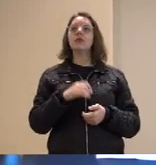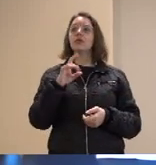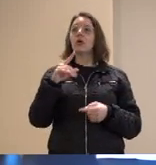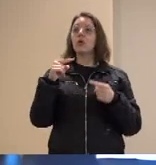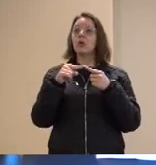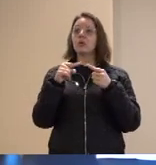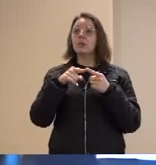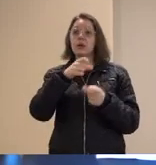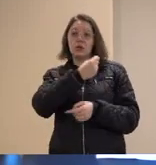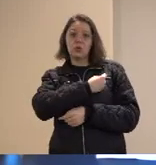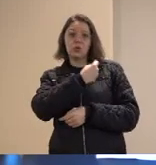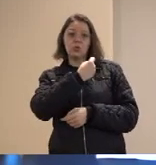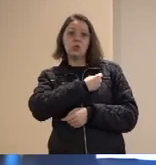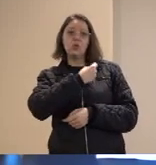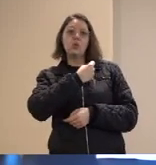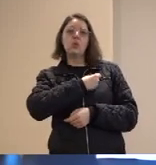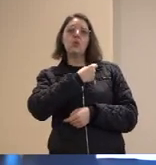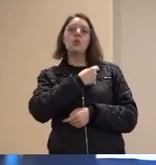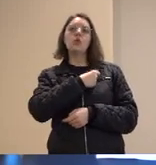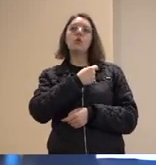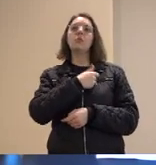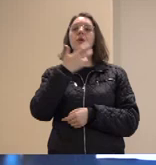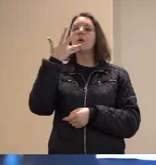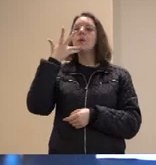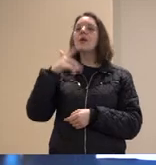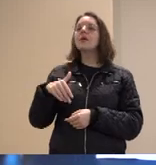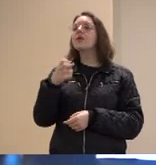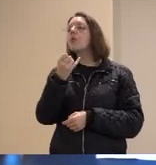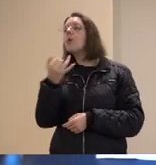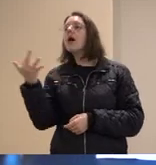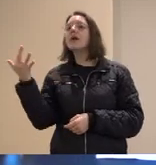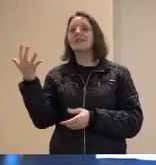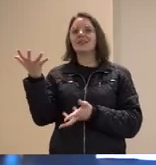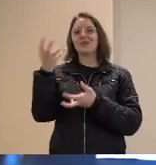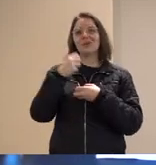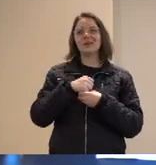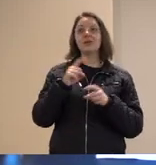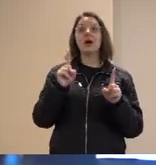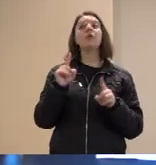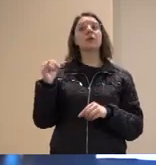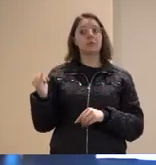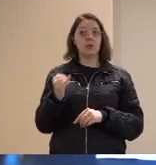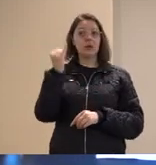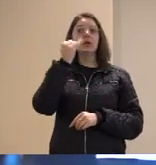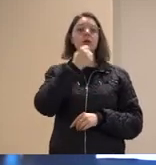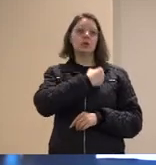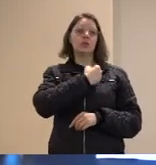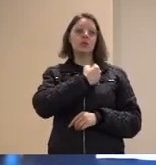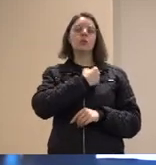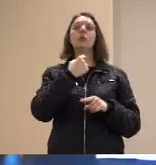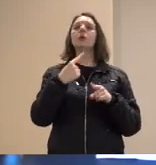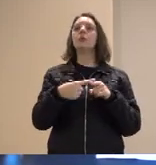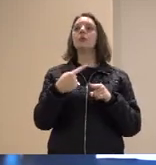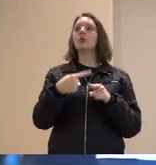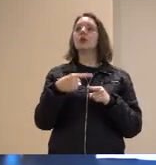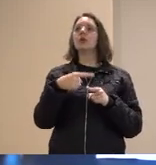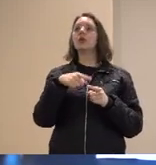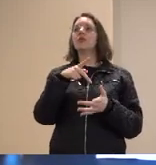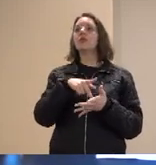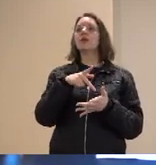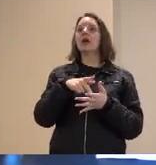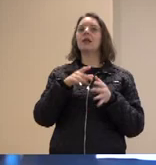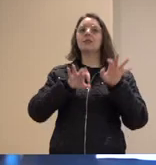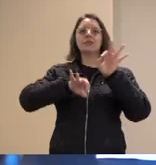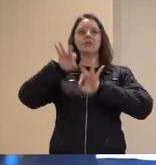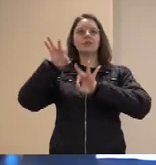número, adequar a quantidade de crianças acolhidas. Isso é muito importante, porque tinha um atendimento massificado, não